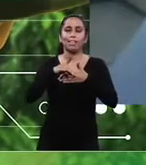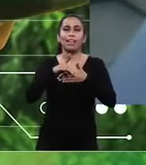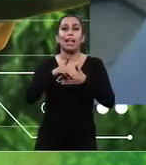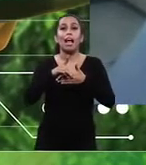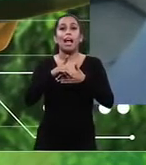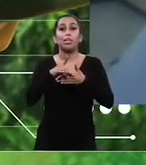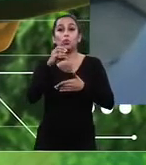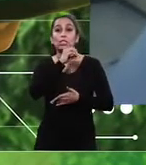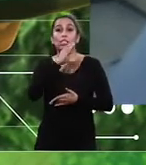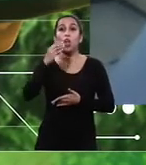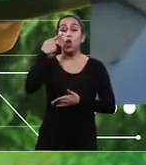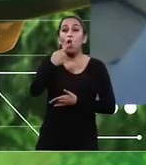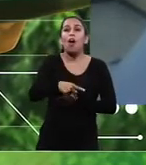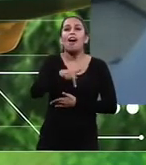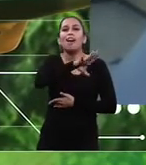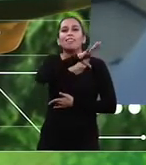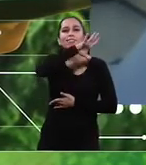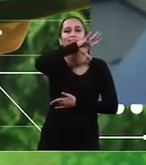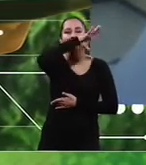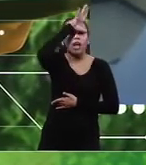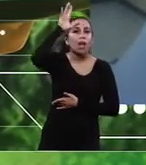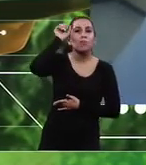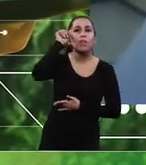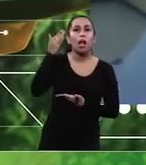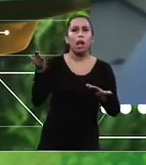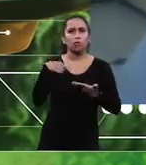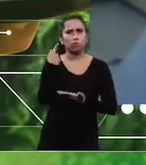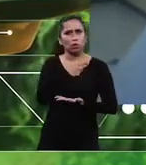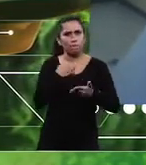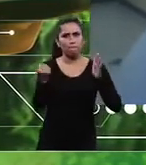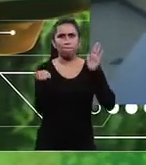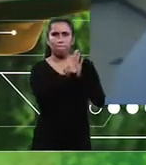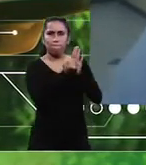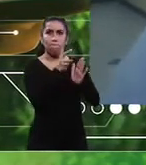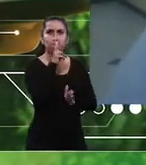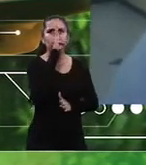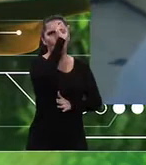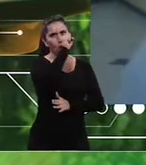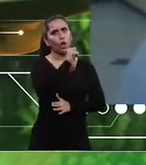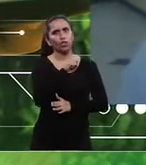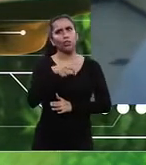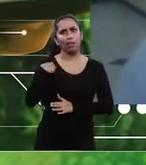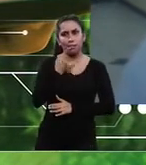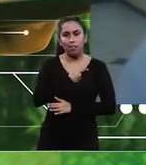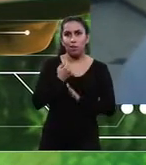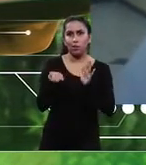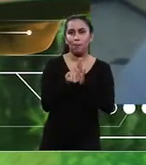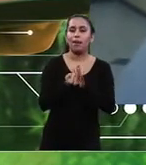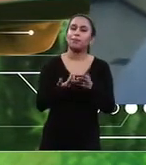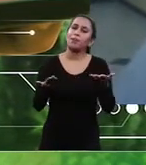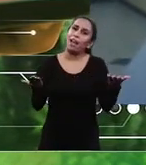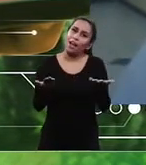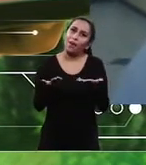e já tinha uma participação forte com a marca Três Corações nessa região do ponto de vista do consumidor. Do ponto de vista